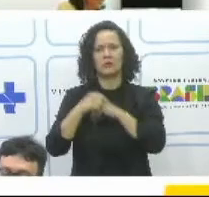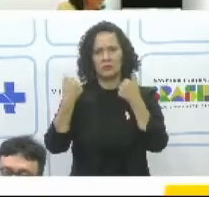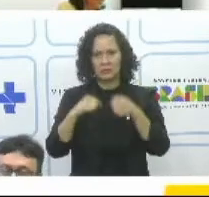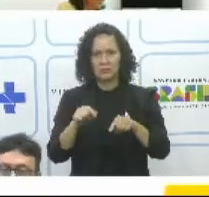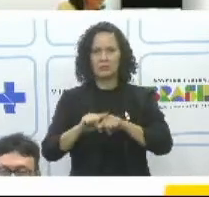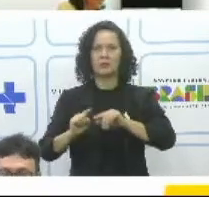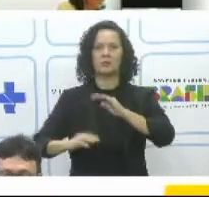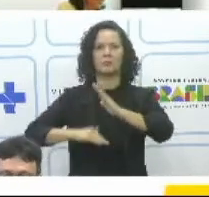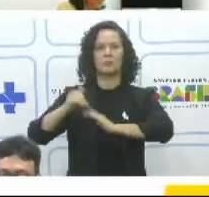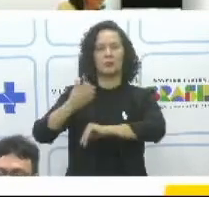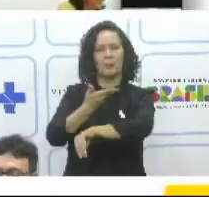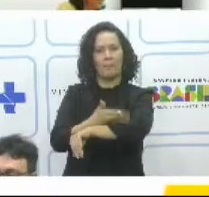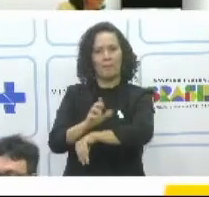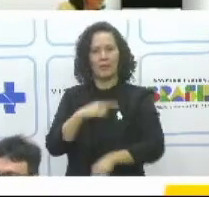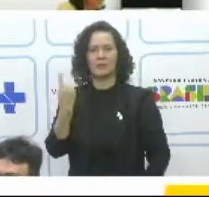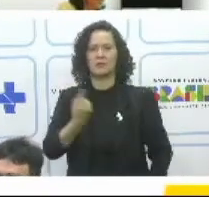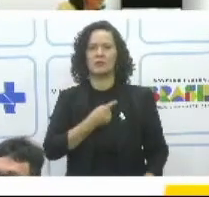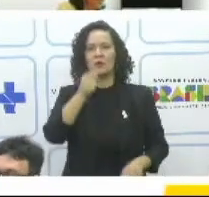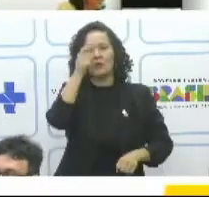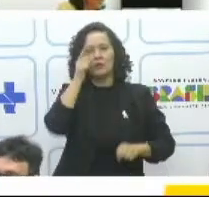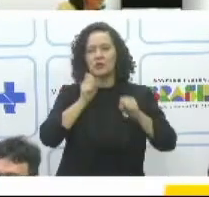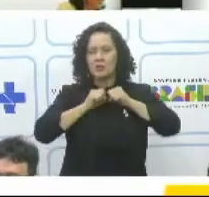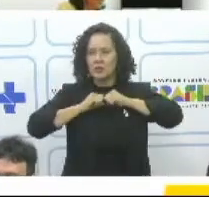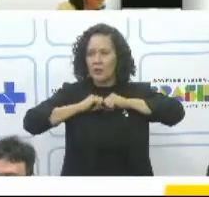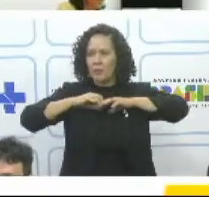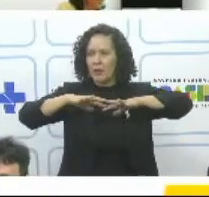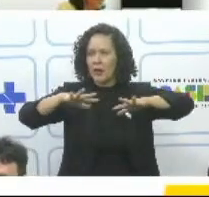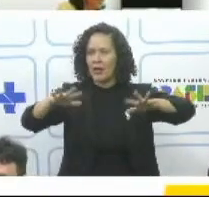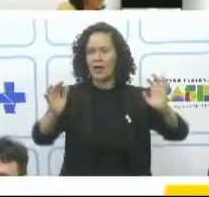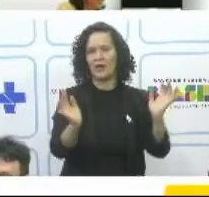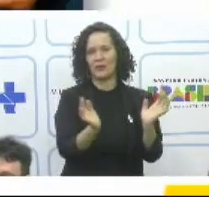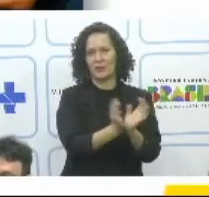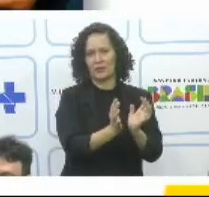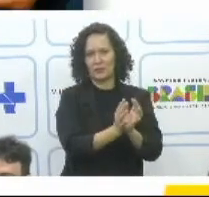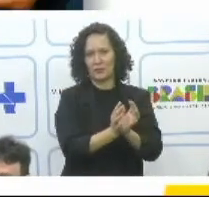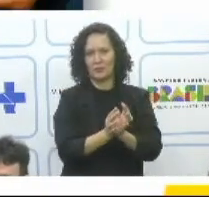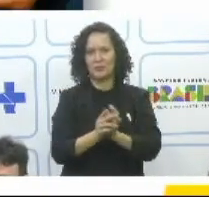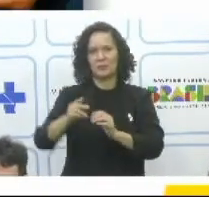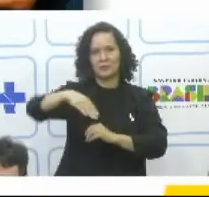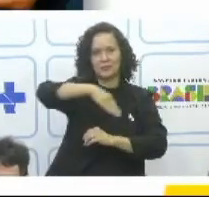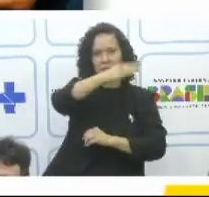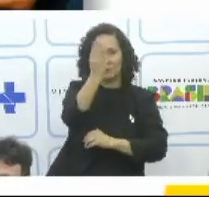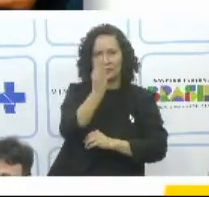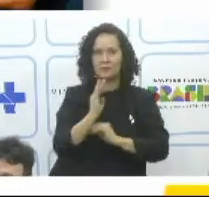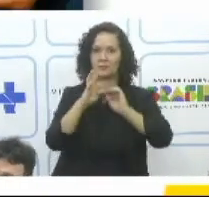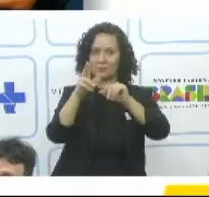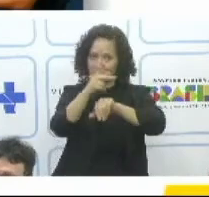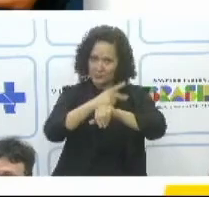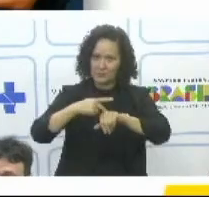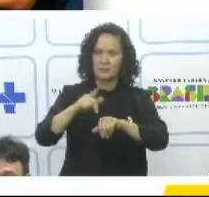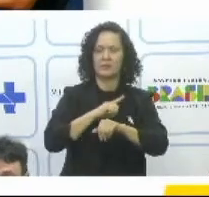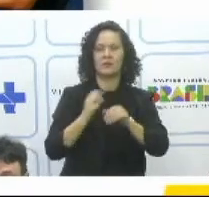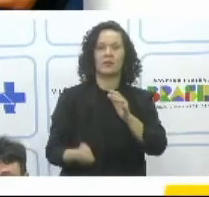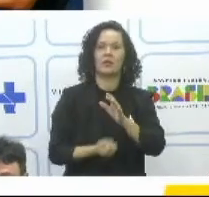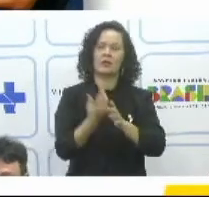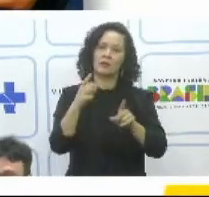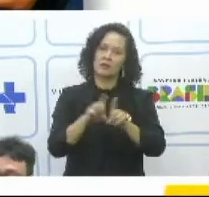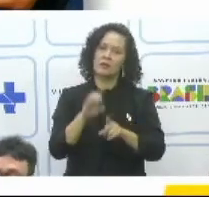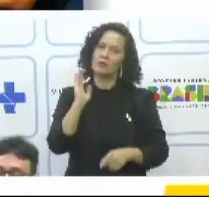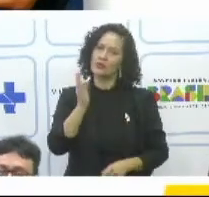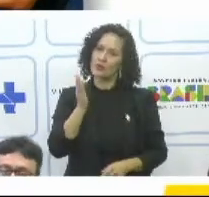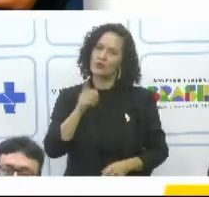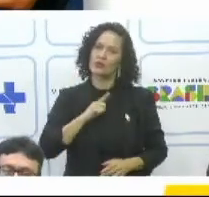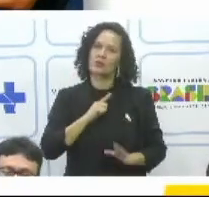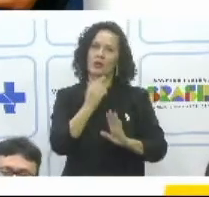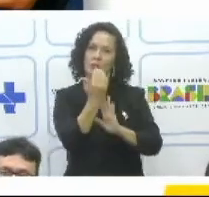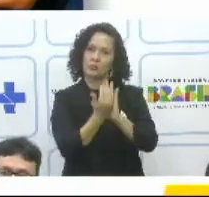também práticas que a gente possa expandir junto com a equipe e no território. A gente tem implementado já